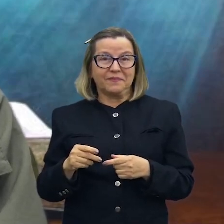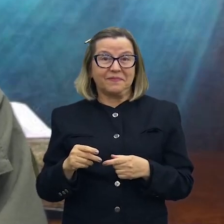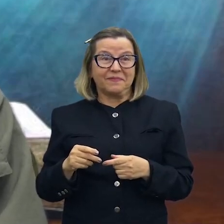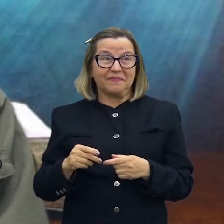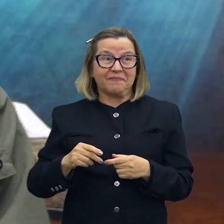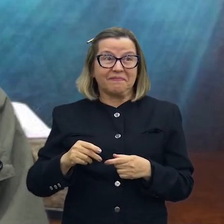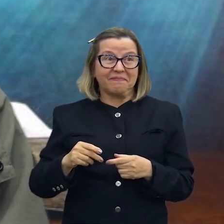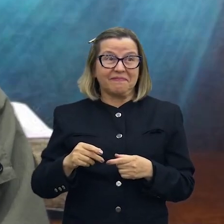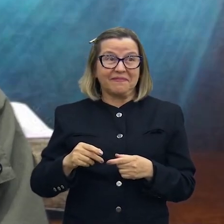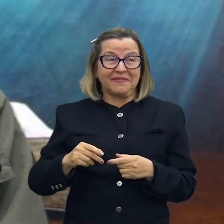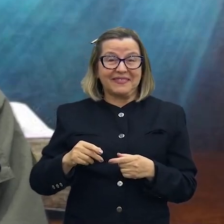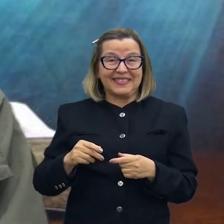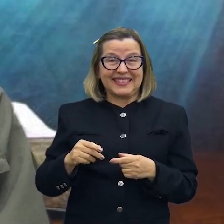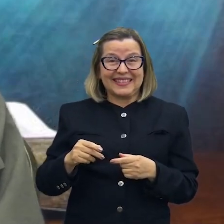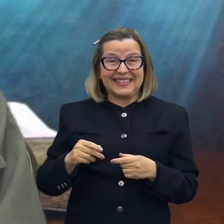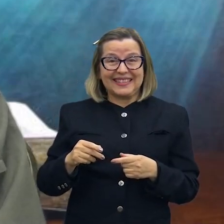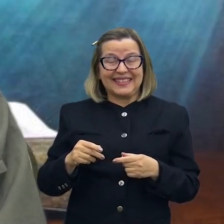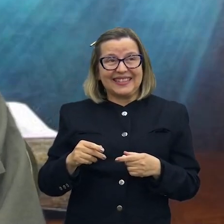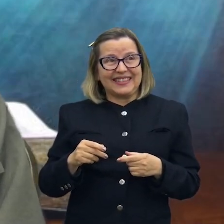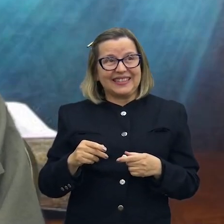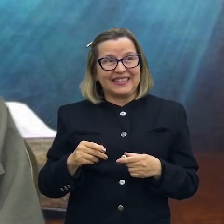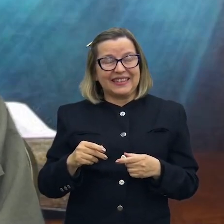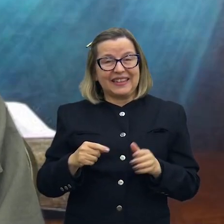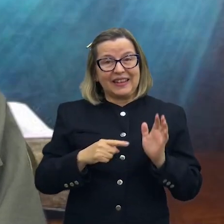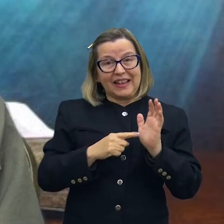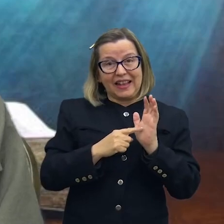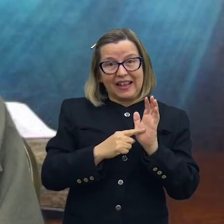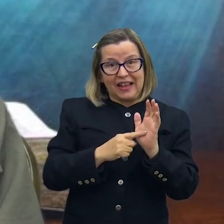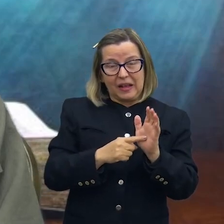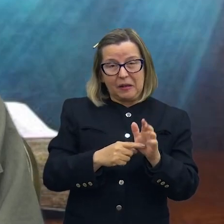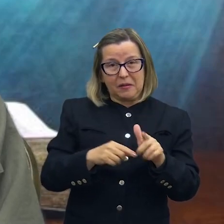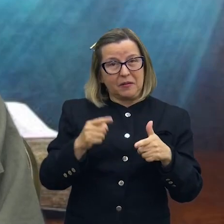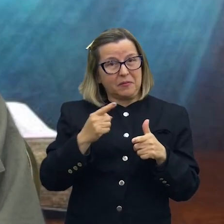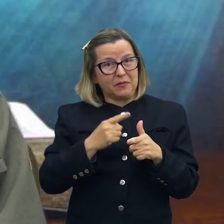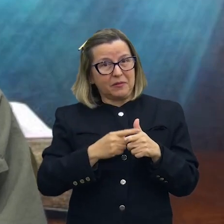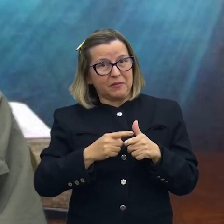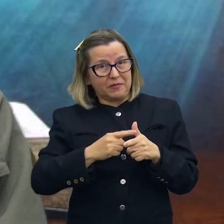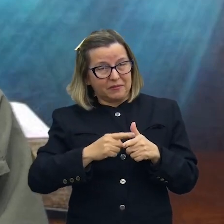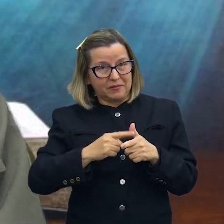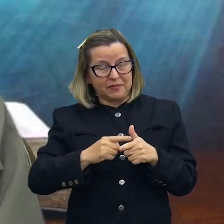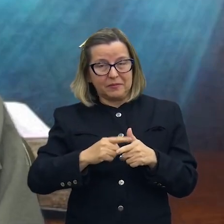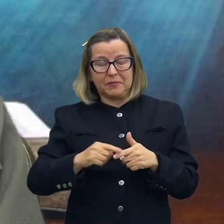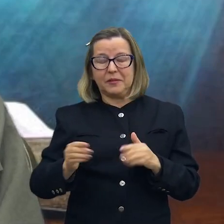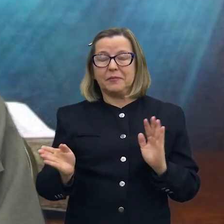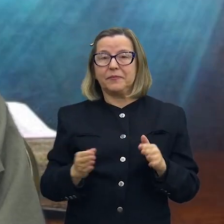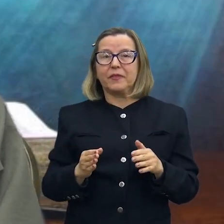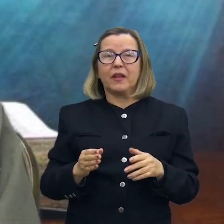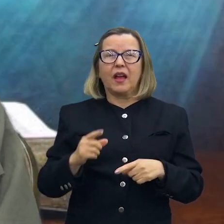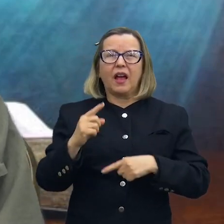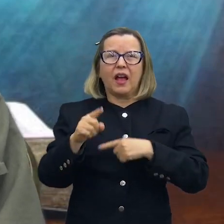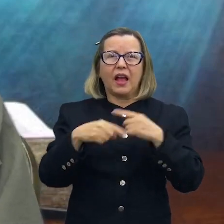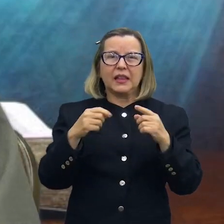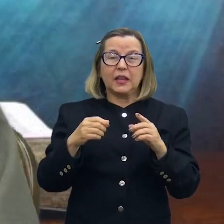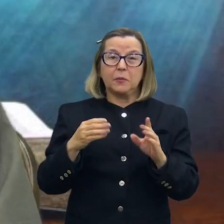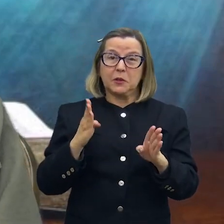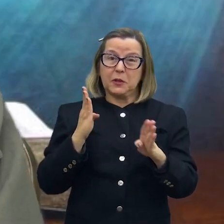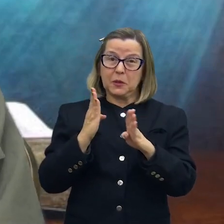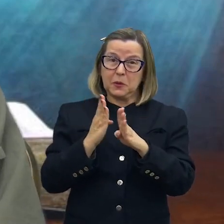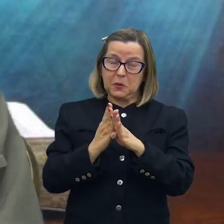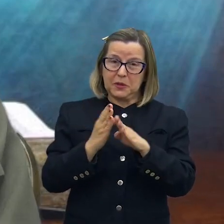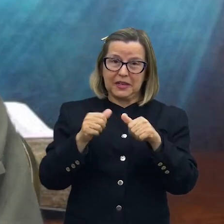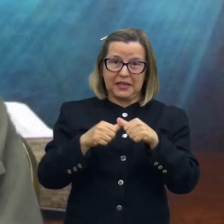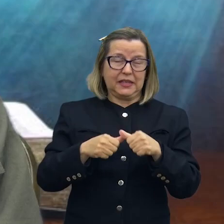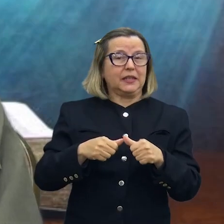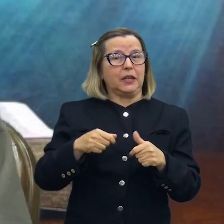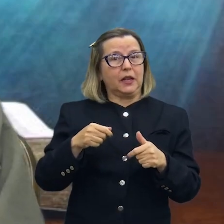olha, você tem que fechar esse negócio está ali acabando com suas finanças. Meses depois encontrei, ele falou assim, tá, cada vez pior. Eu falei